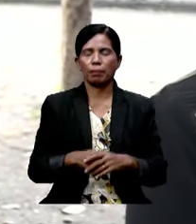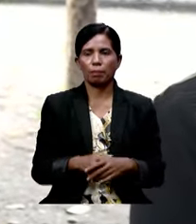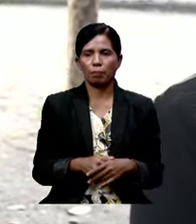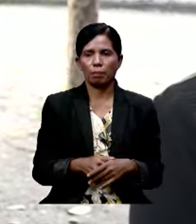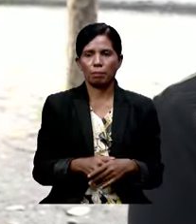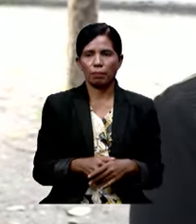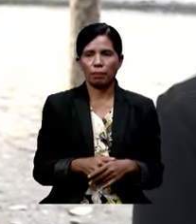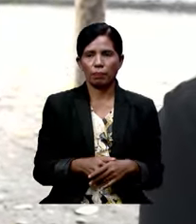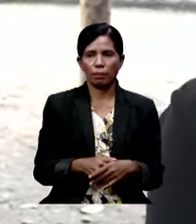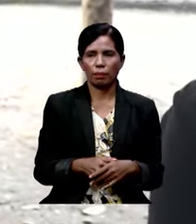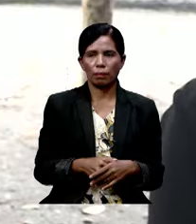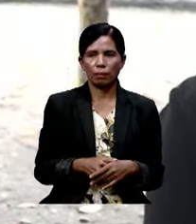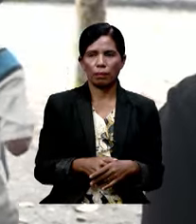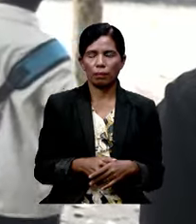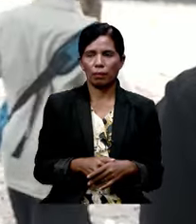presi